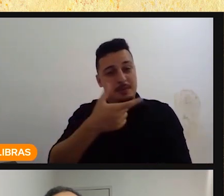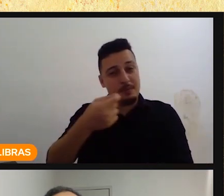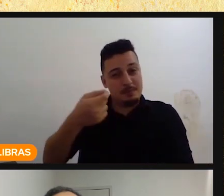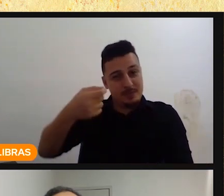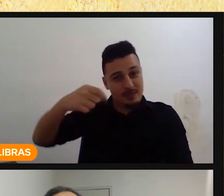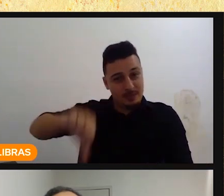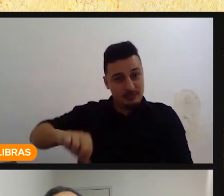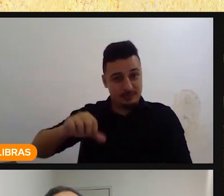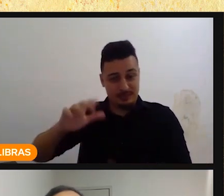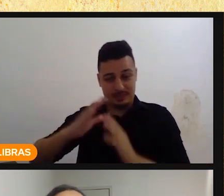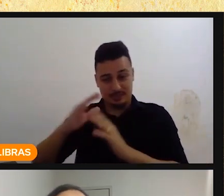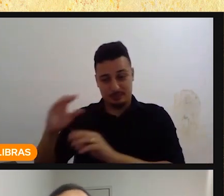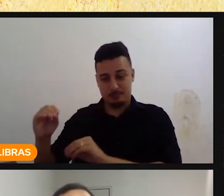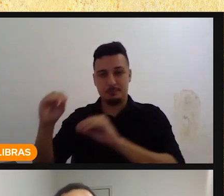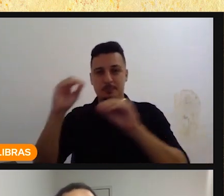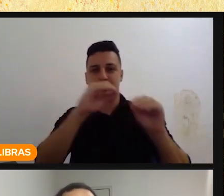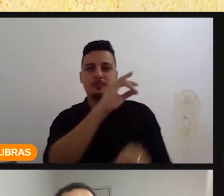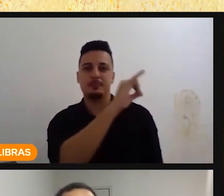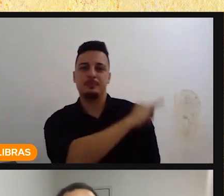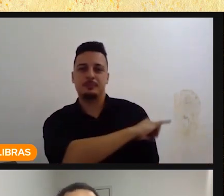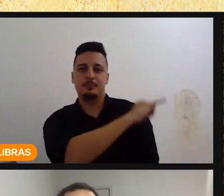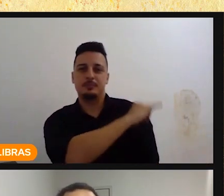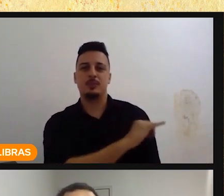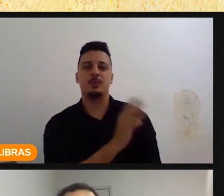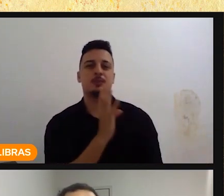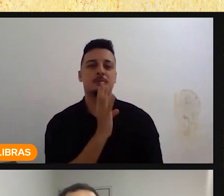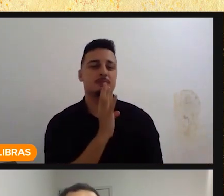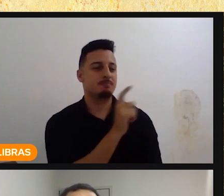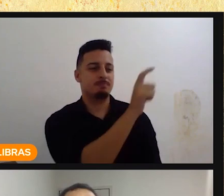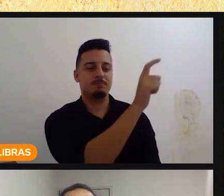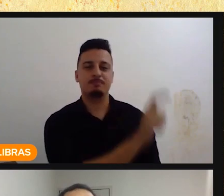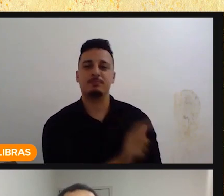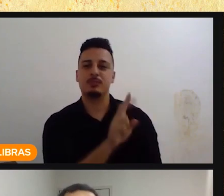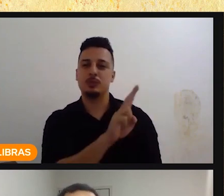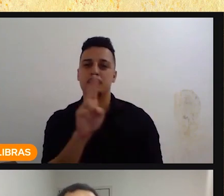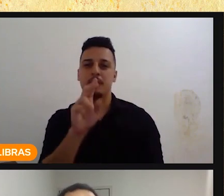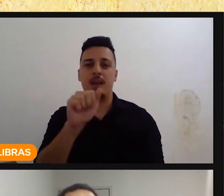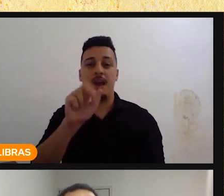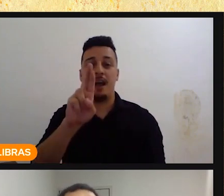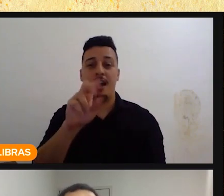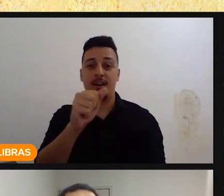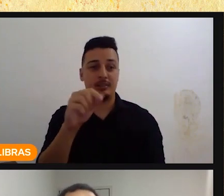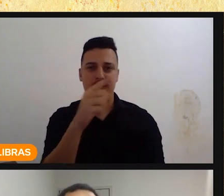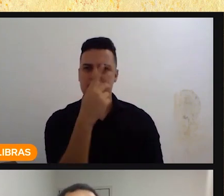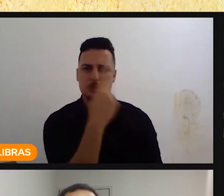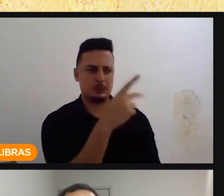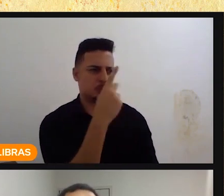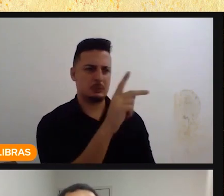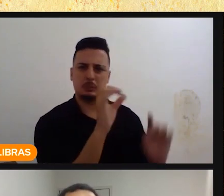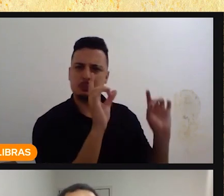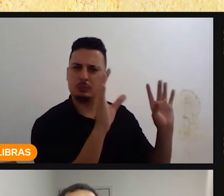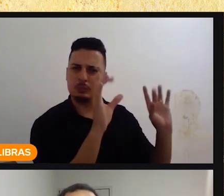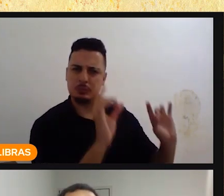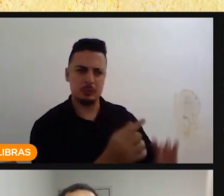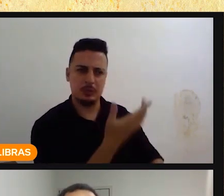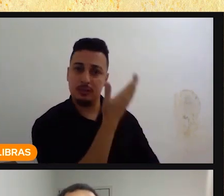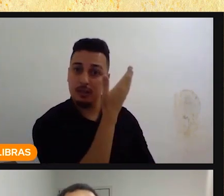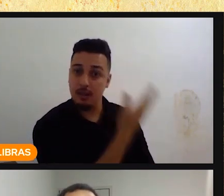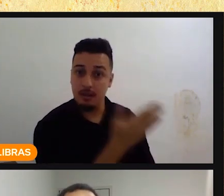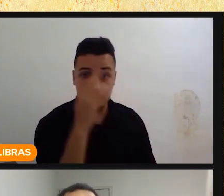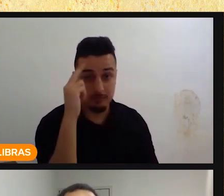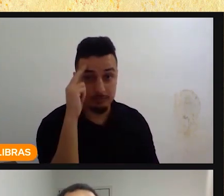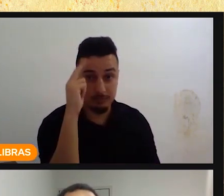de Janeiro, eu conheci o Marão, que é um ícone da animação brasileira, e como o Júlio falou também, é